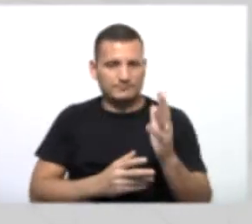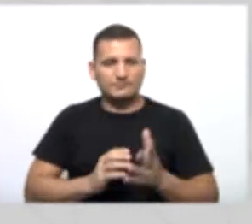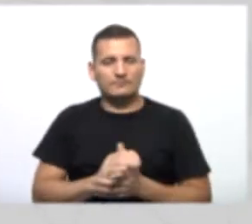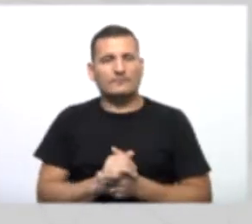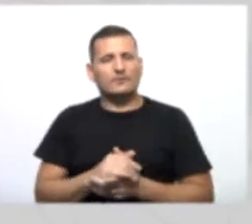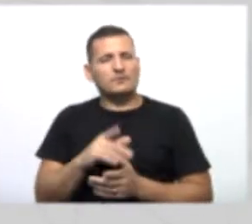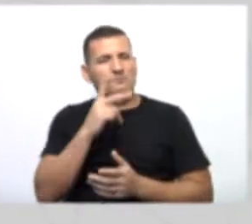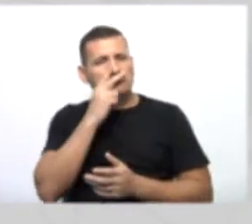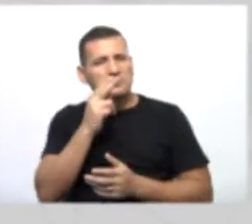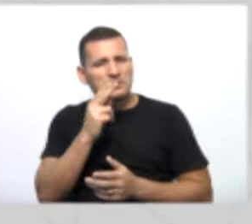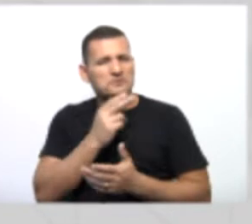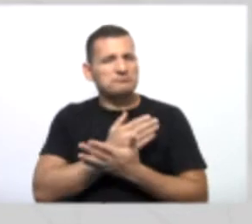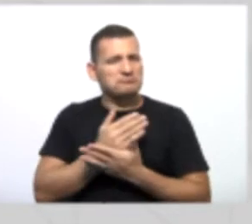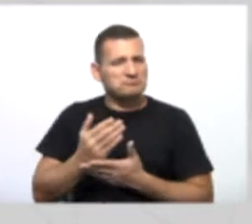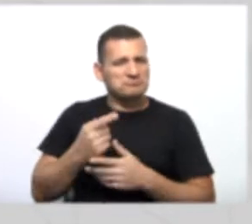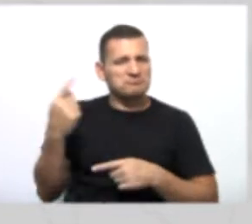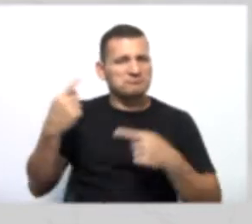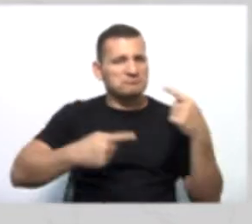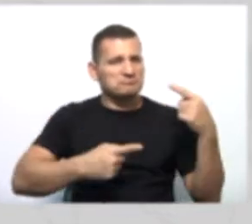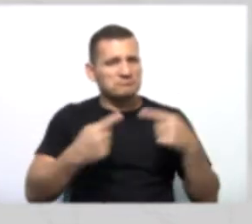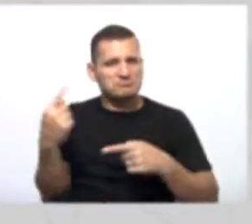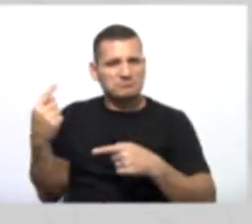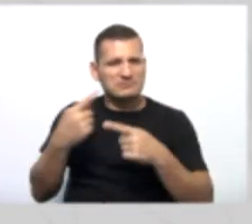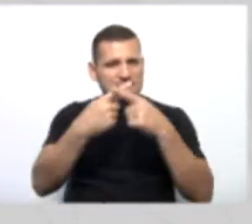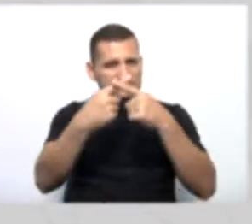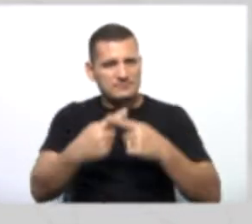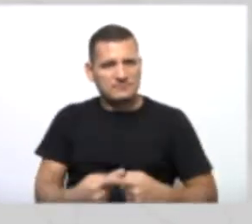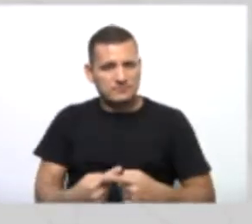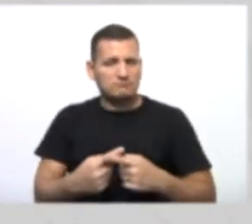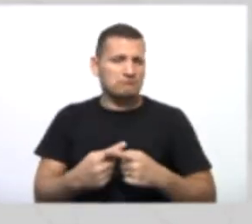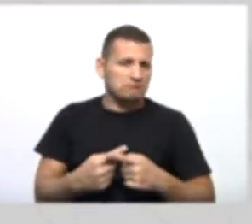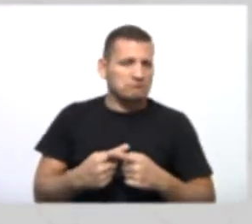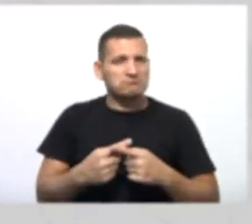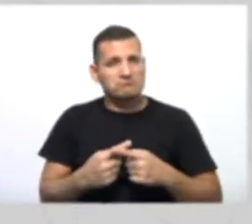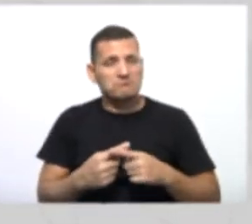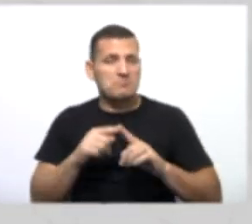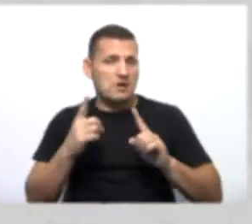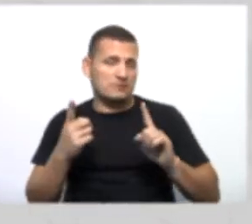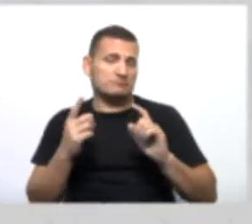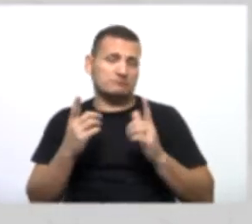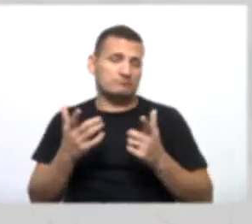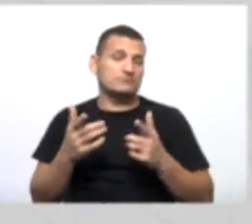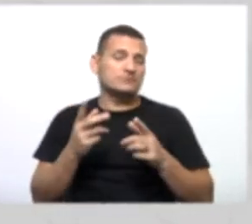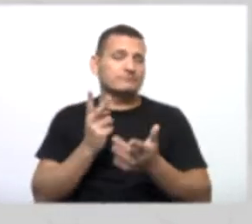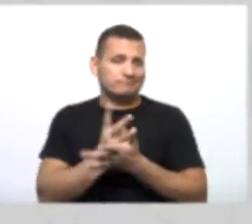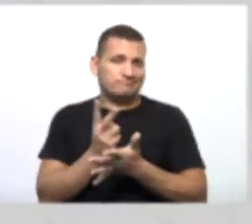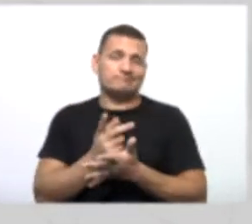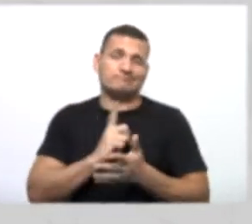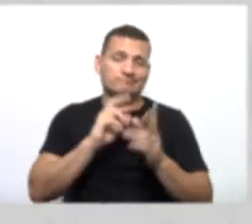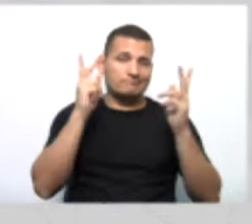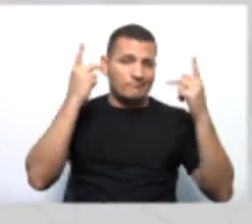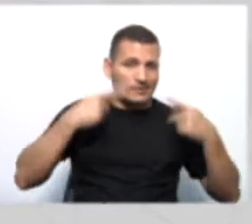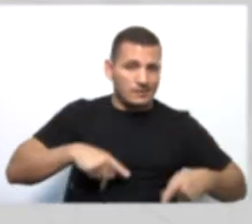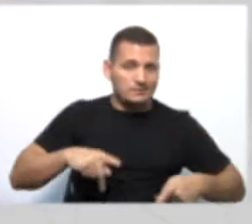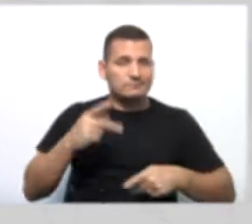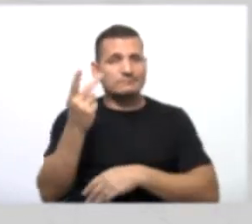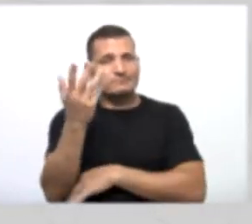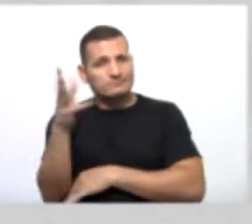o início de uma luta aí do MMA, não é? Não é não. Mas pode ser. É sempre um conflito. O homem e o meio ambiente,